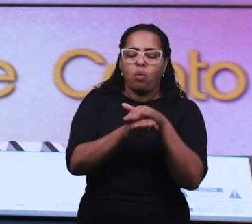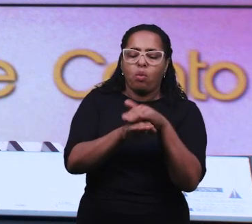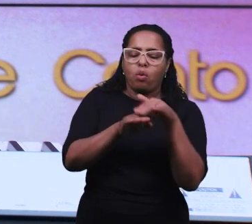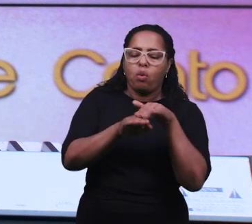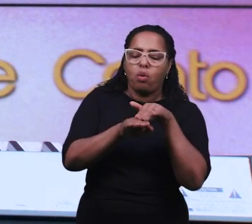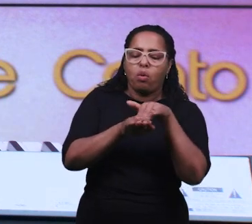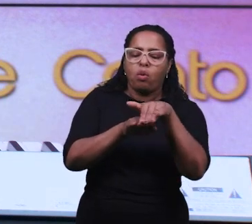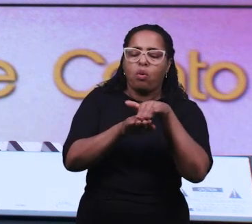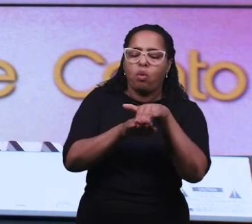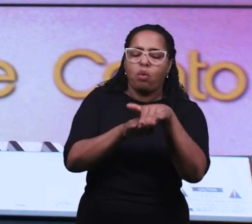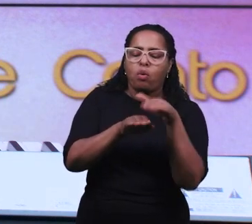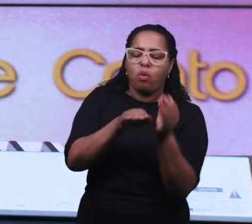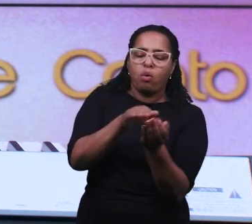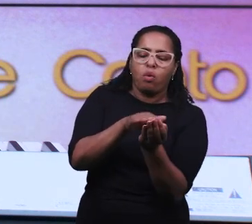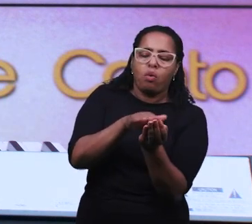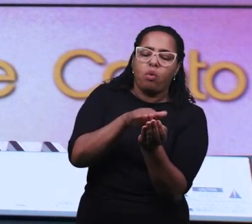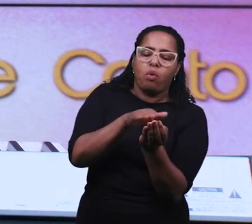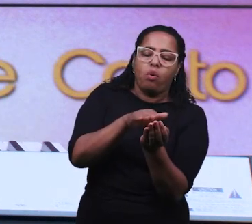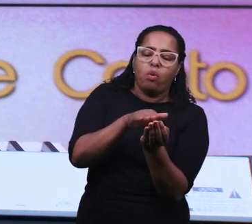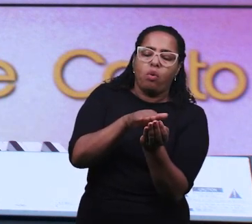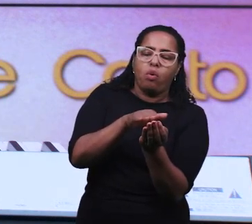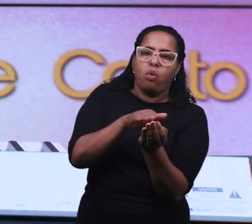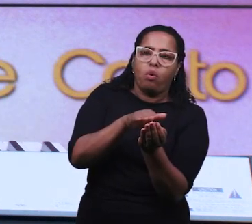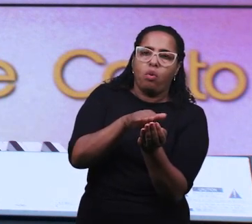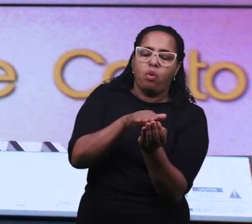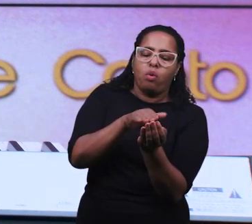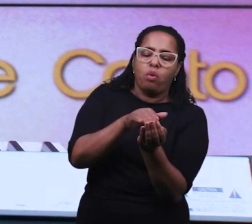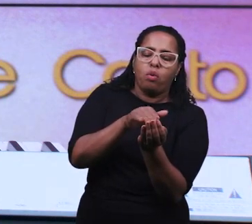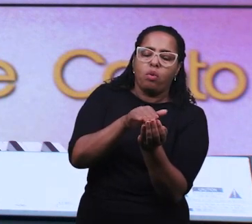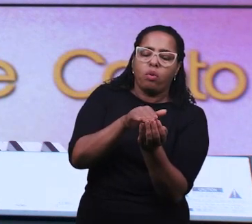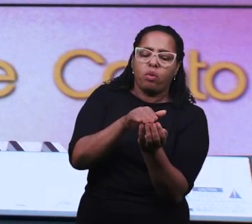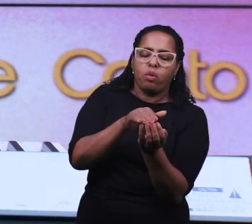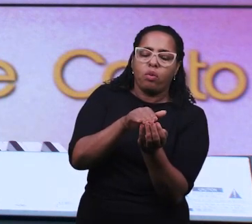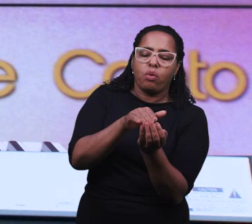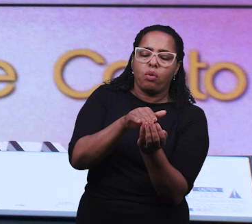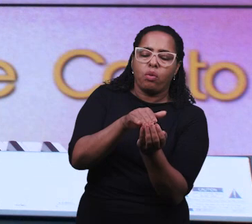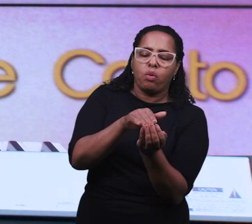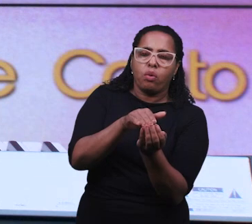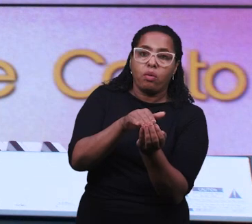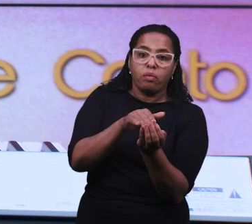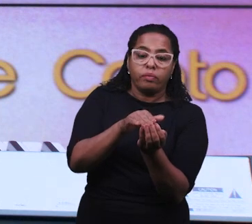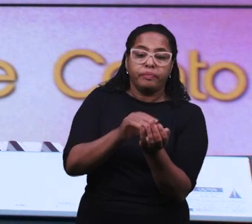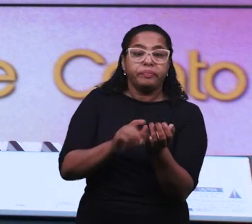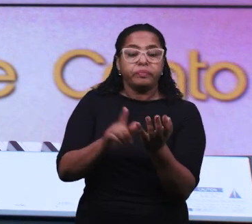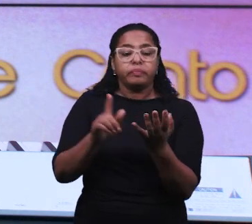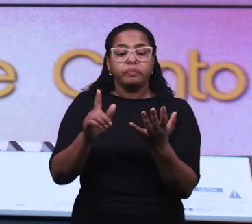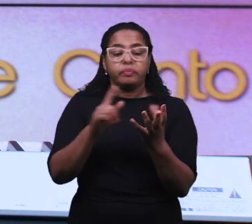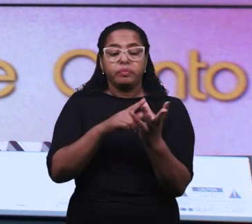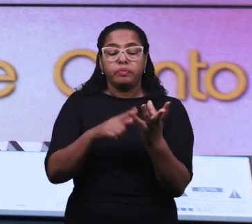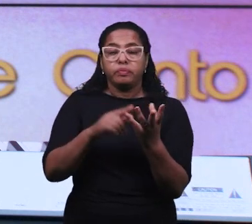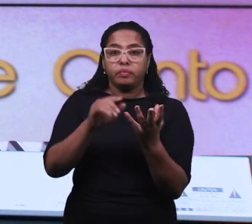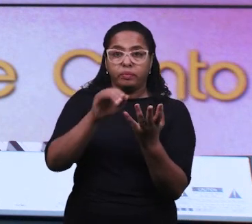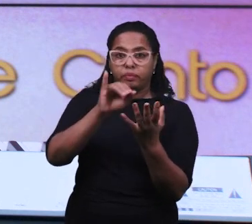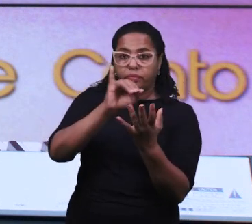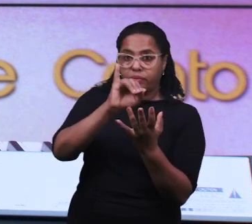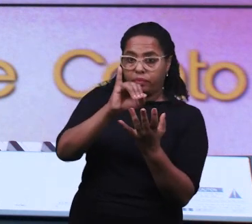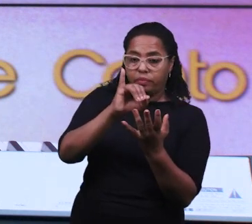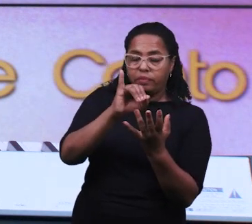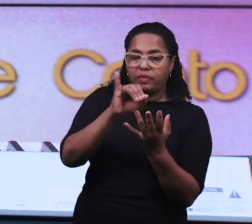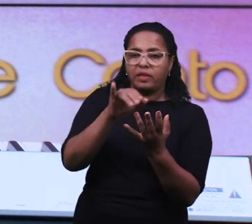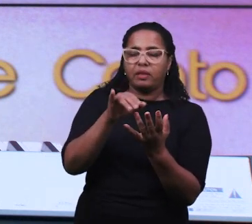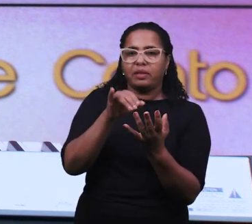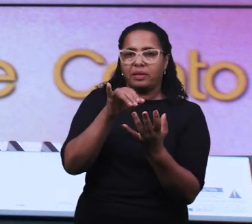para frente, e laringe também está baixa, U. Vogal I, essa nós